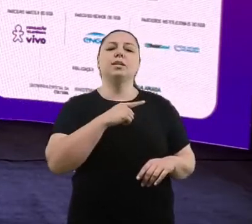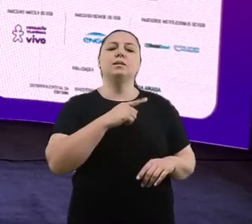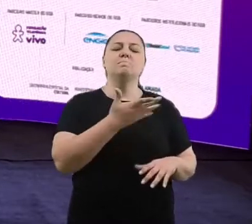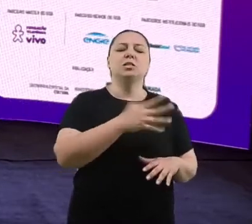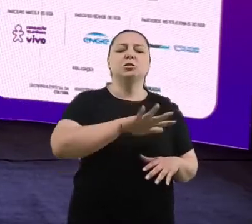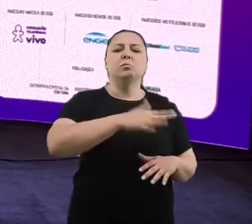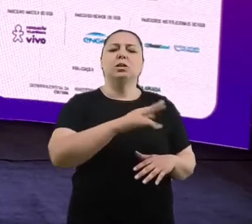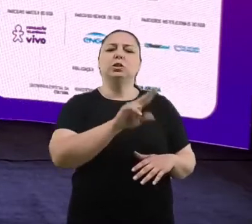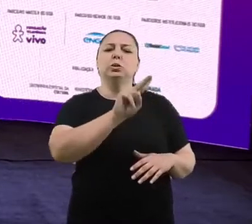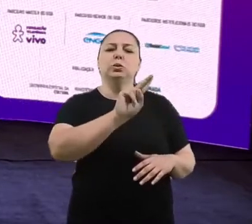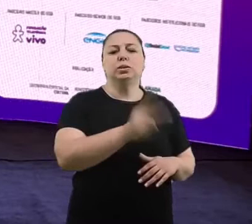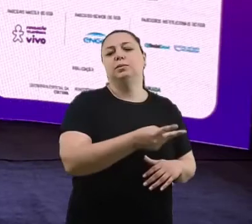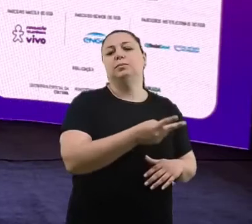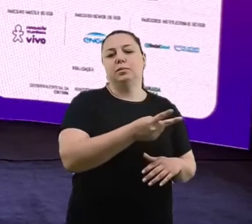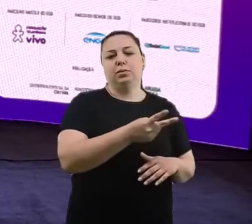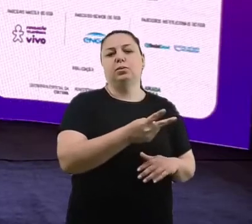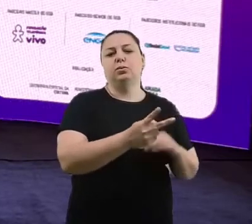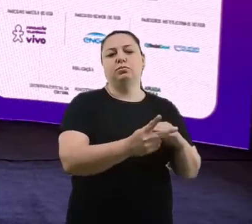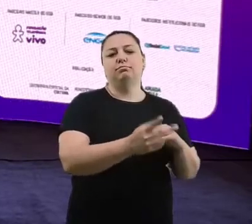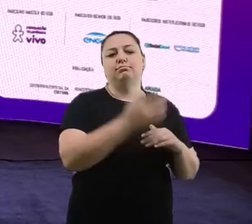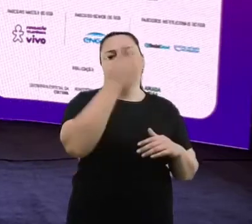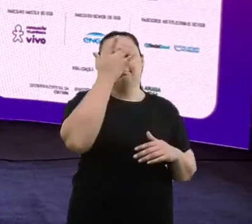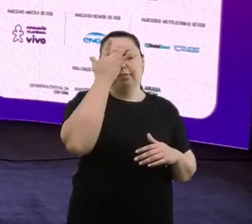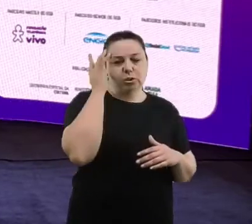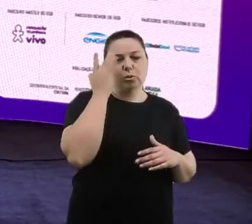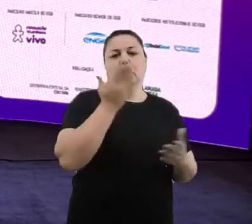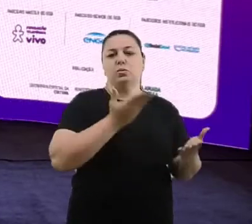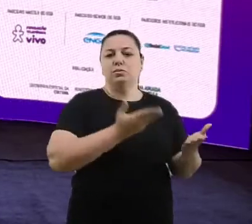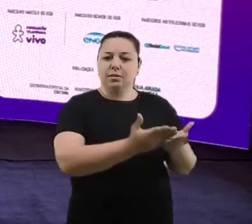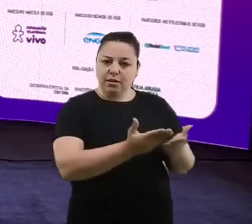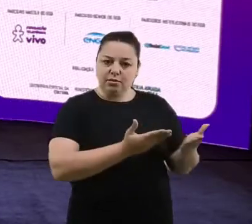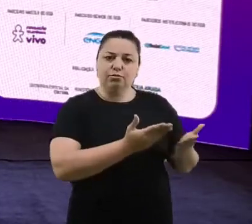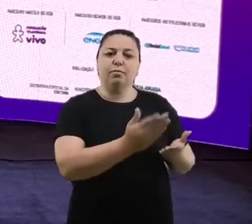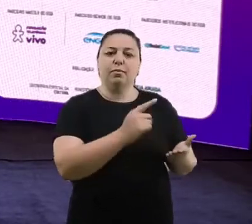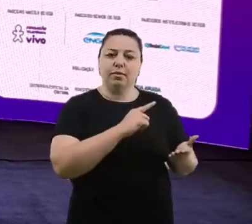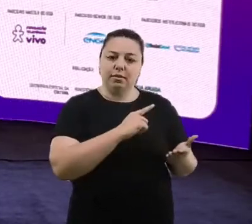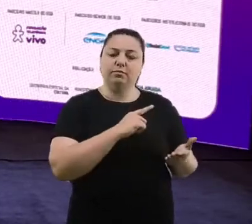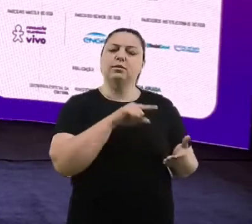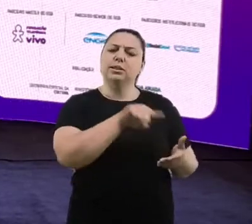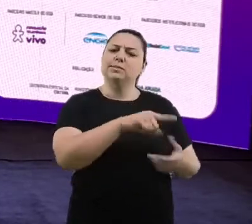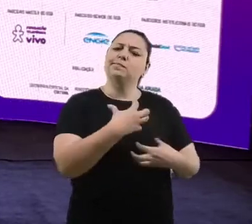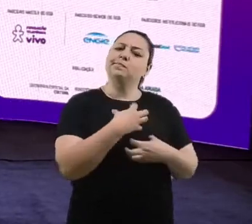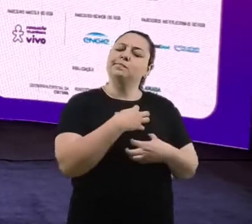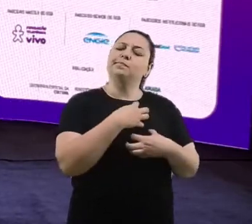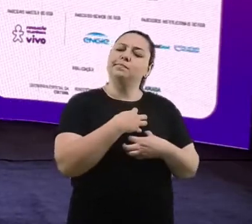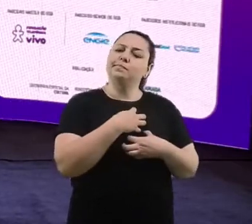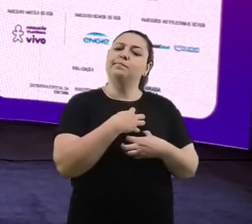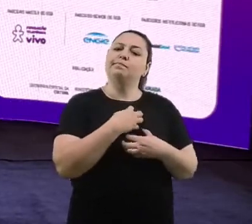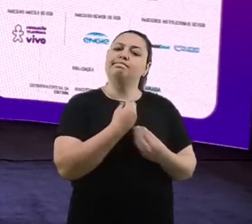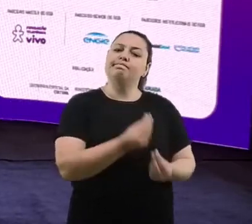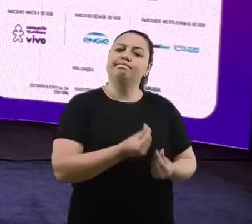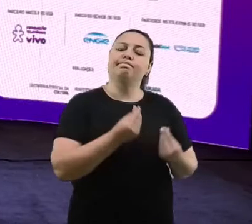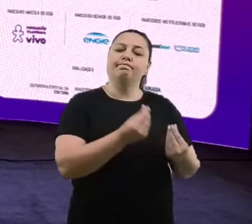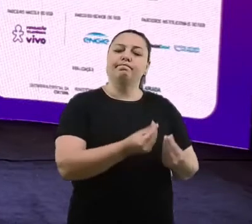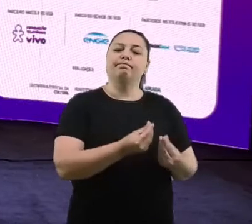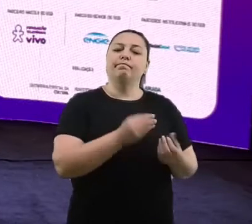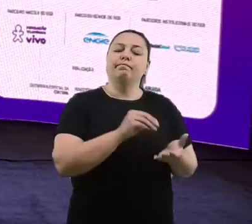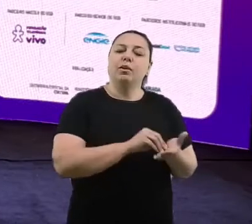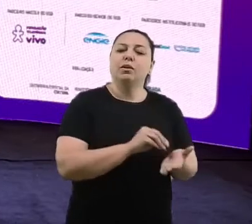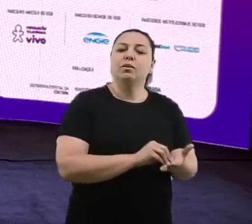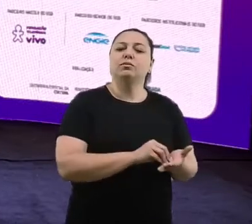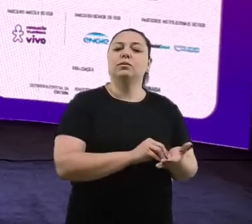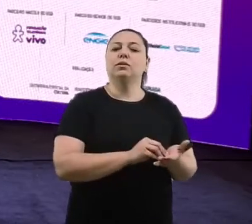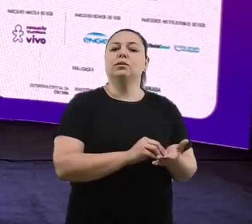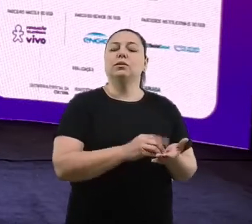pacientes na sua história, e ele sentia essa necessidade de conseguir escalar o